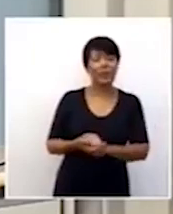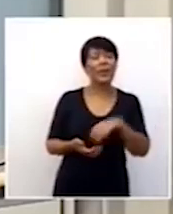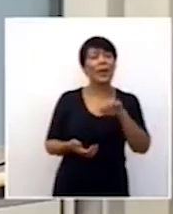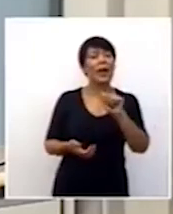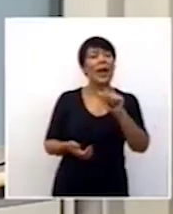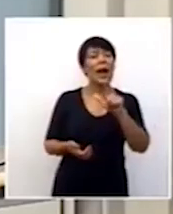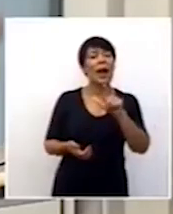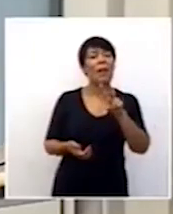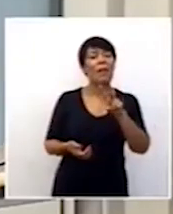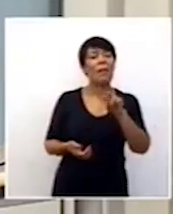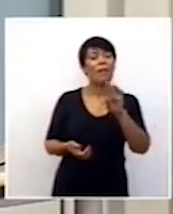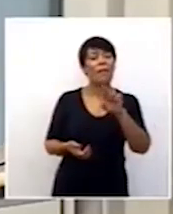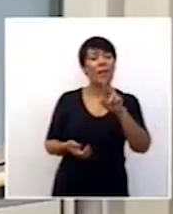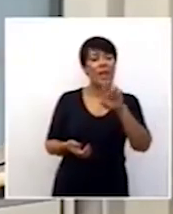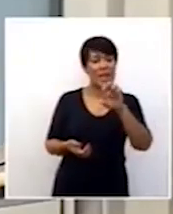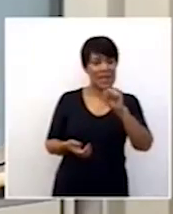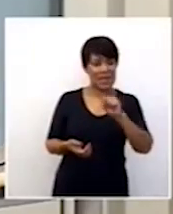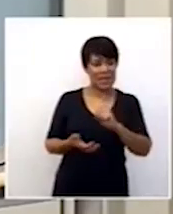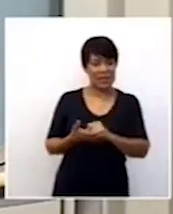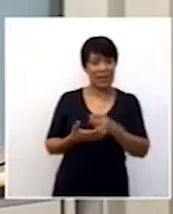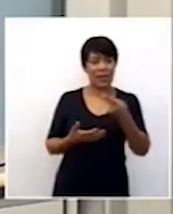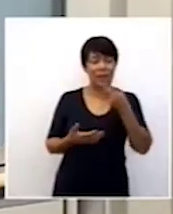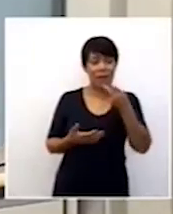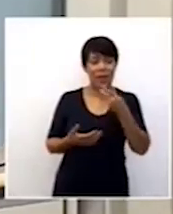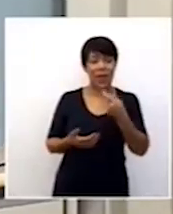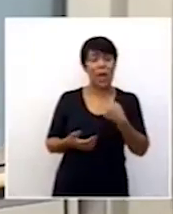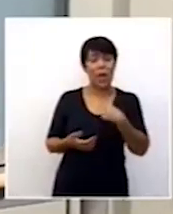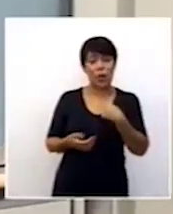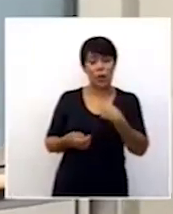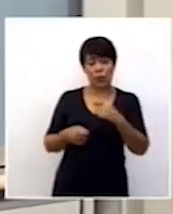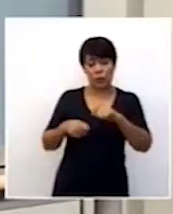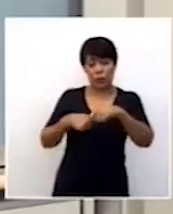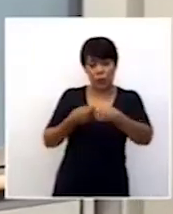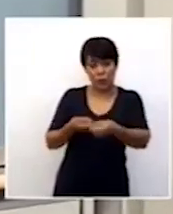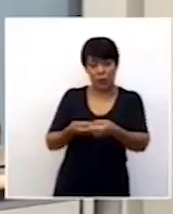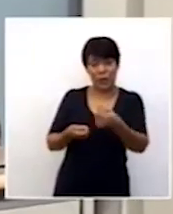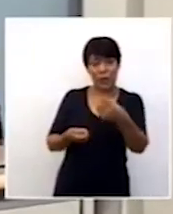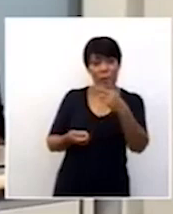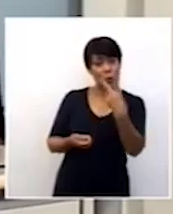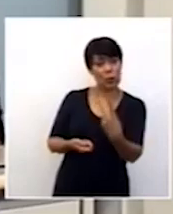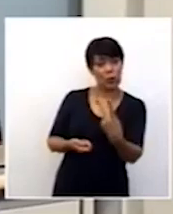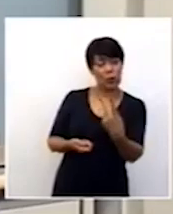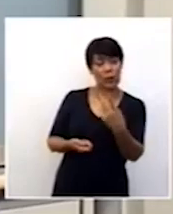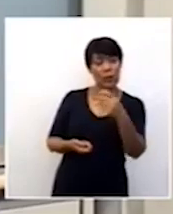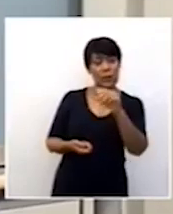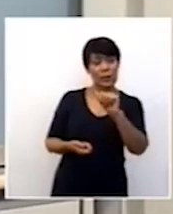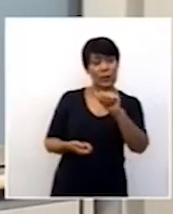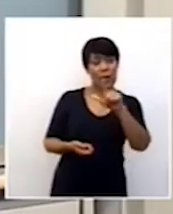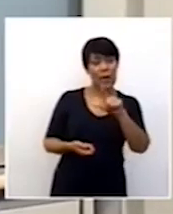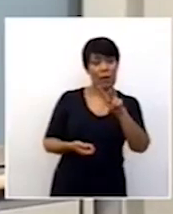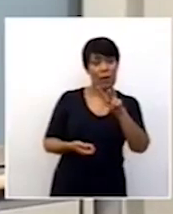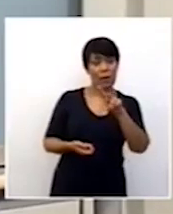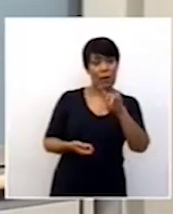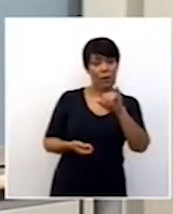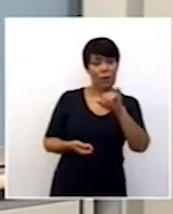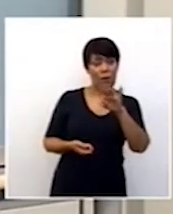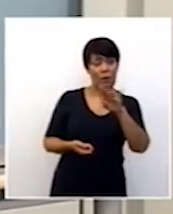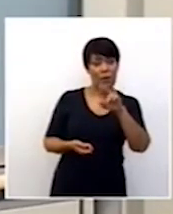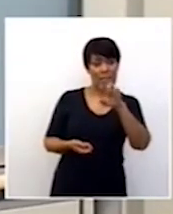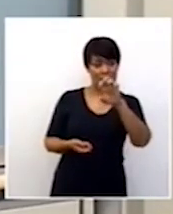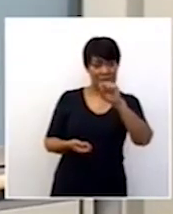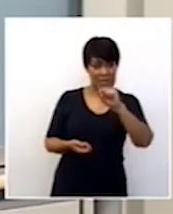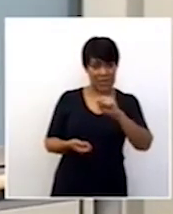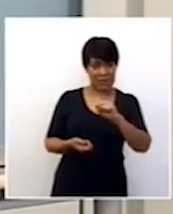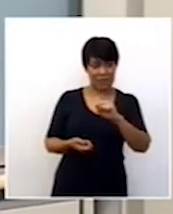ó, quem está aí com pigarro, eu vou dar 2 alvitres. 2 alvitres. Ou vão a